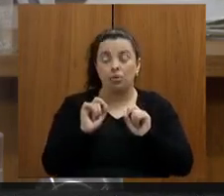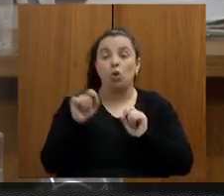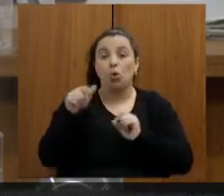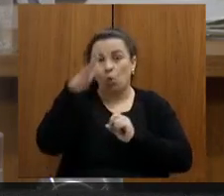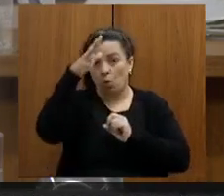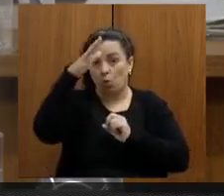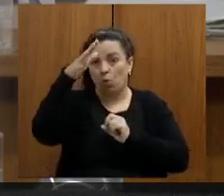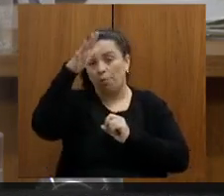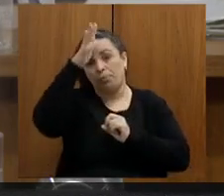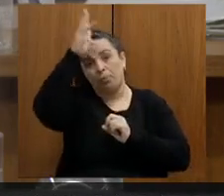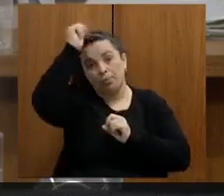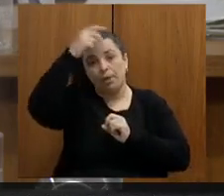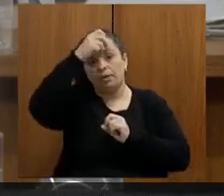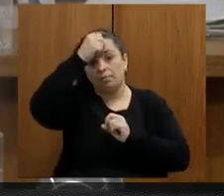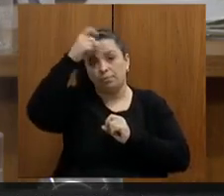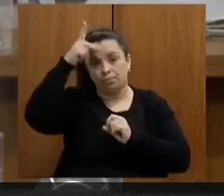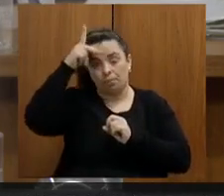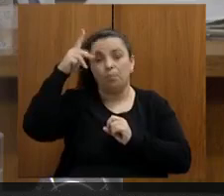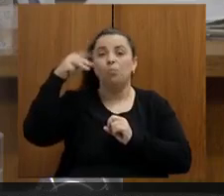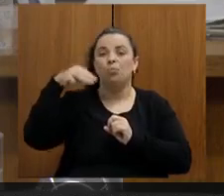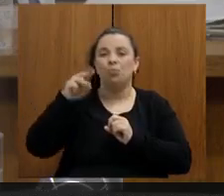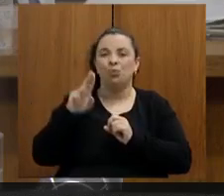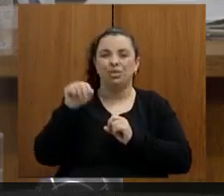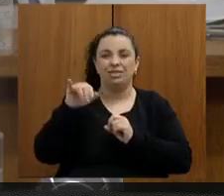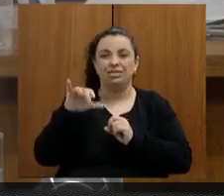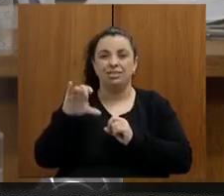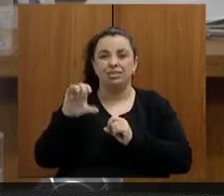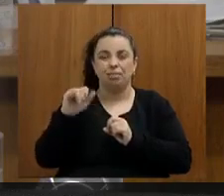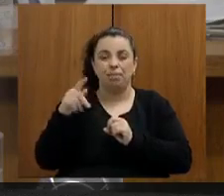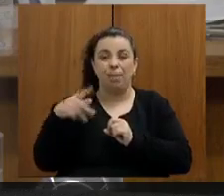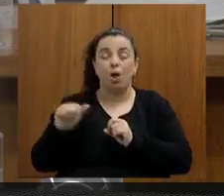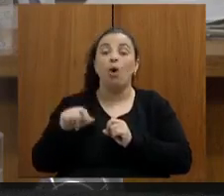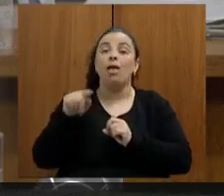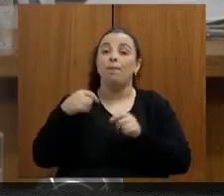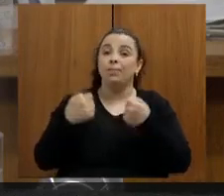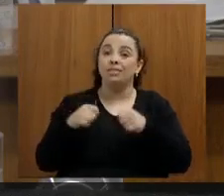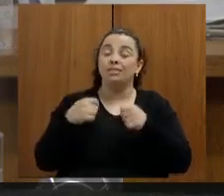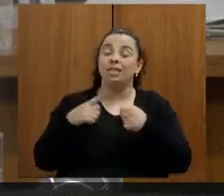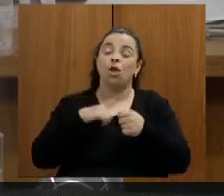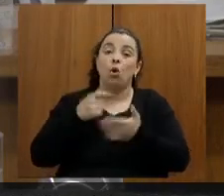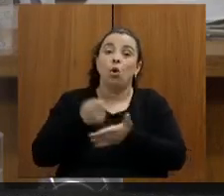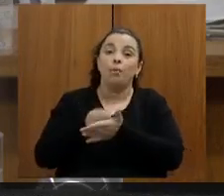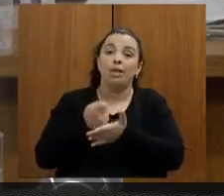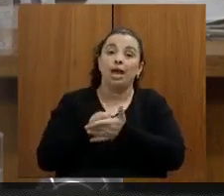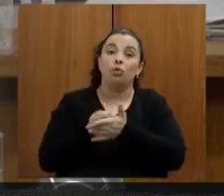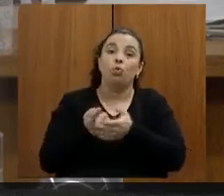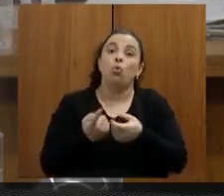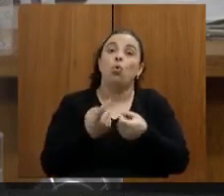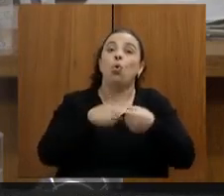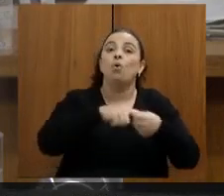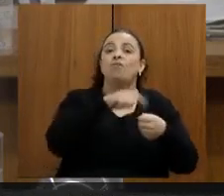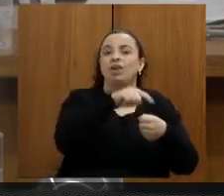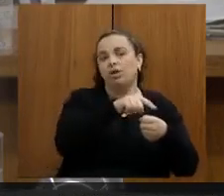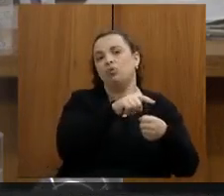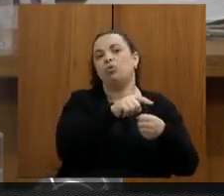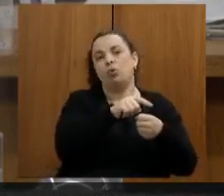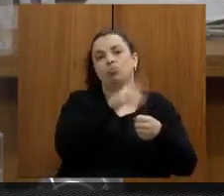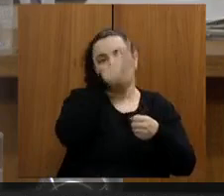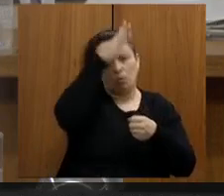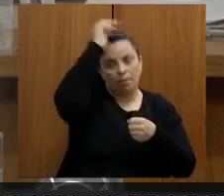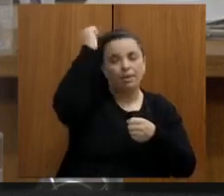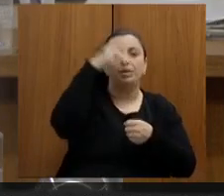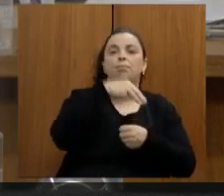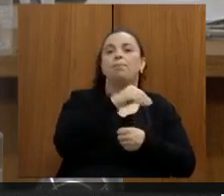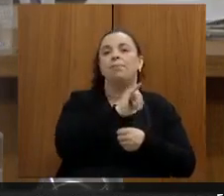Municipal há a obrigatoriedade de um convênio com o Corpo de Bombeiros Militar mas não obstante